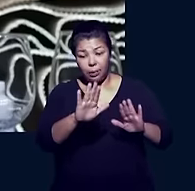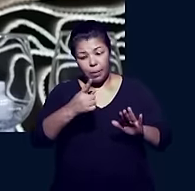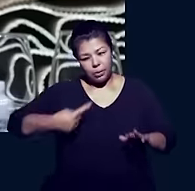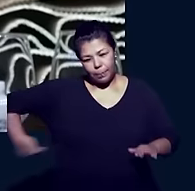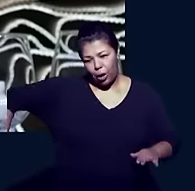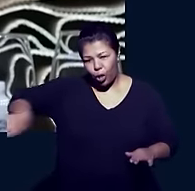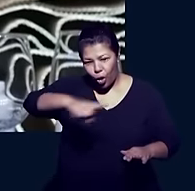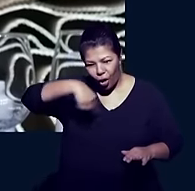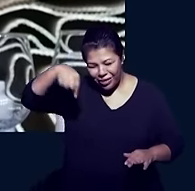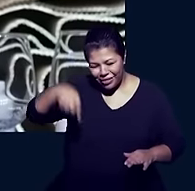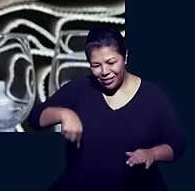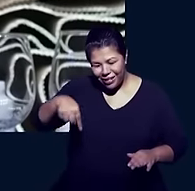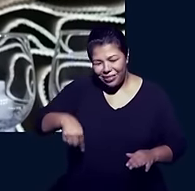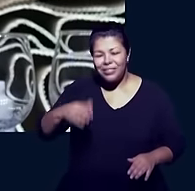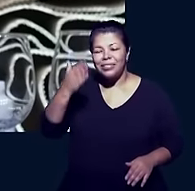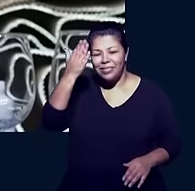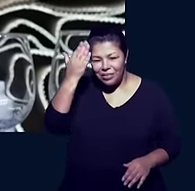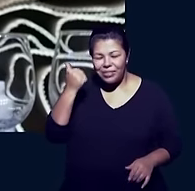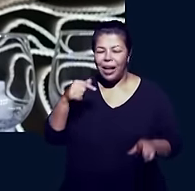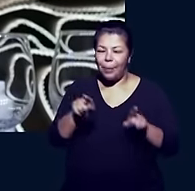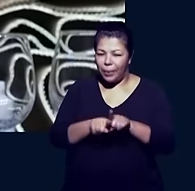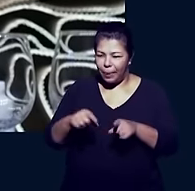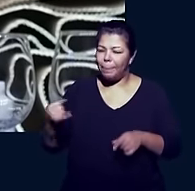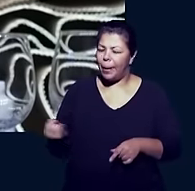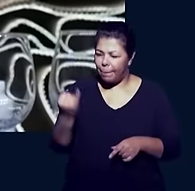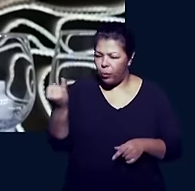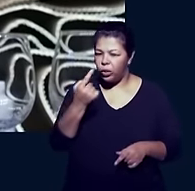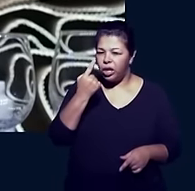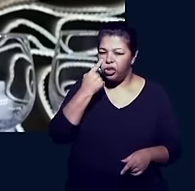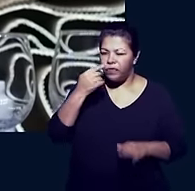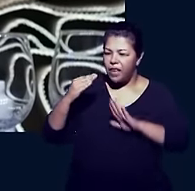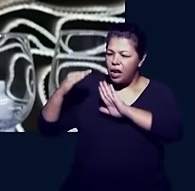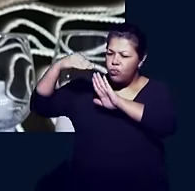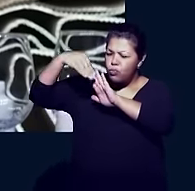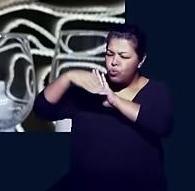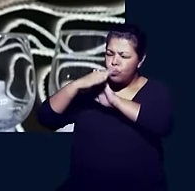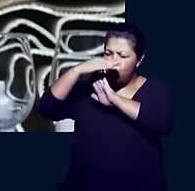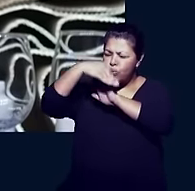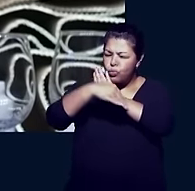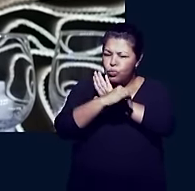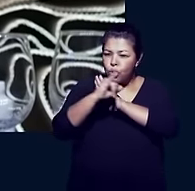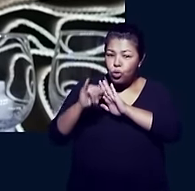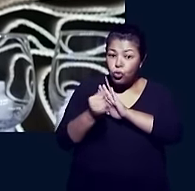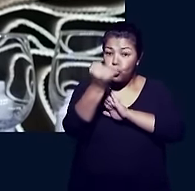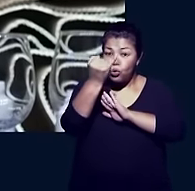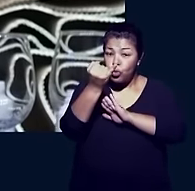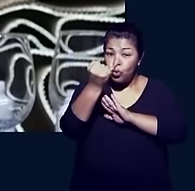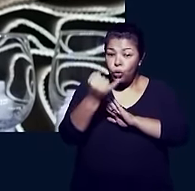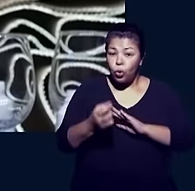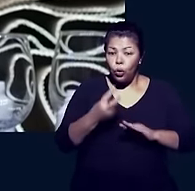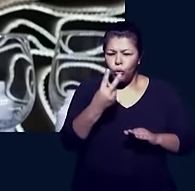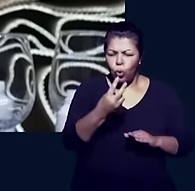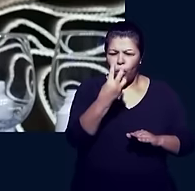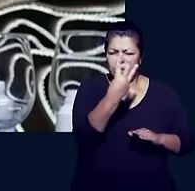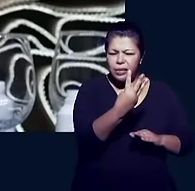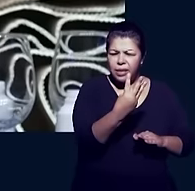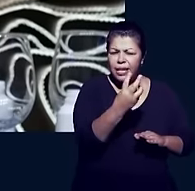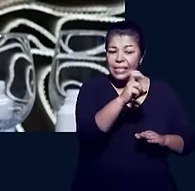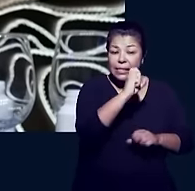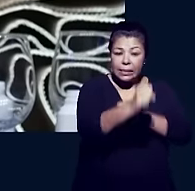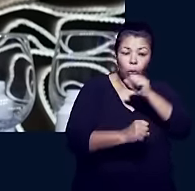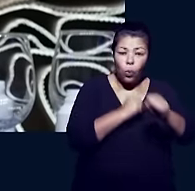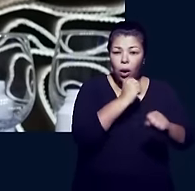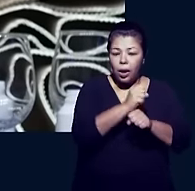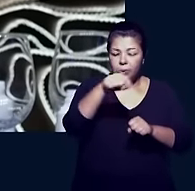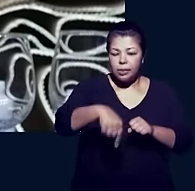todos a gente sabe olha uma curva de juros e vê aonde tá treando o juro de 23 5 10 anos no Brasil